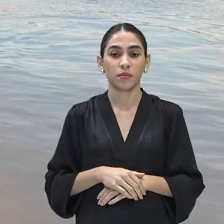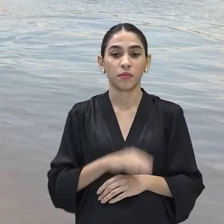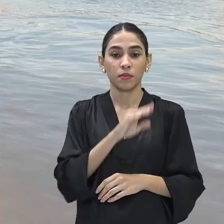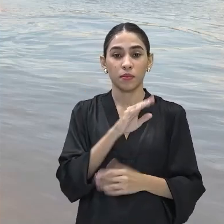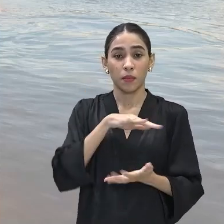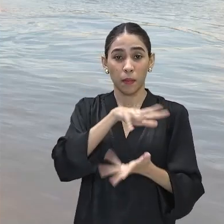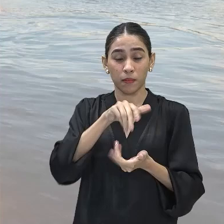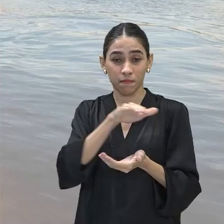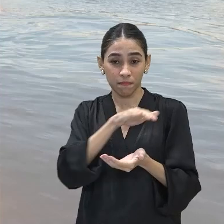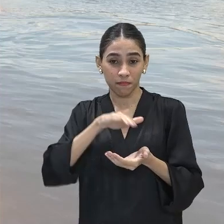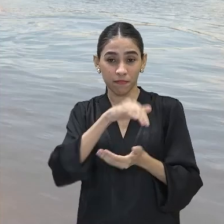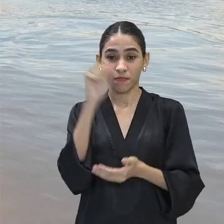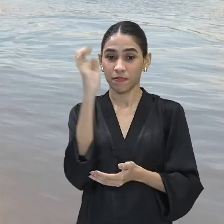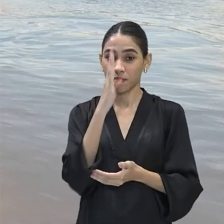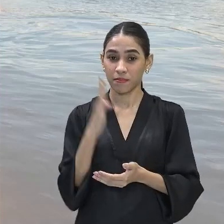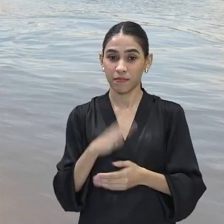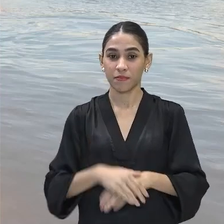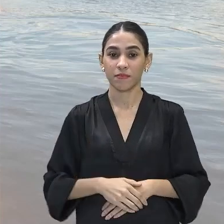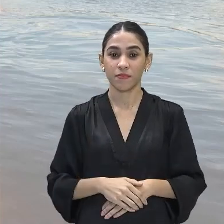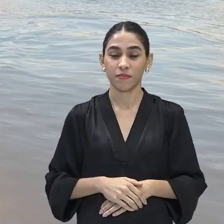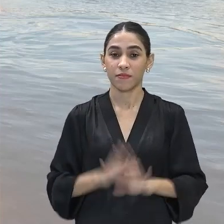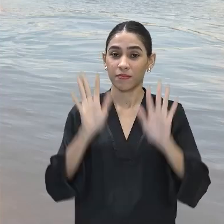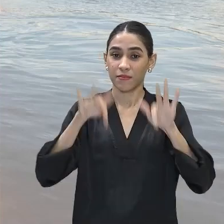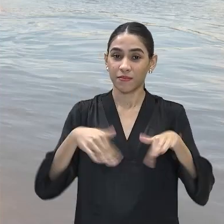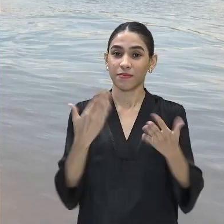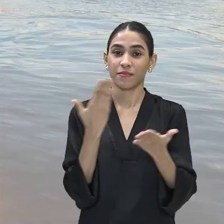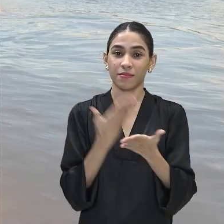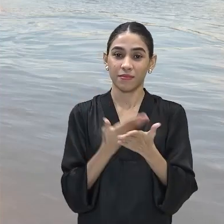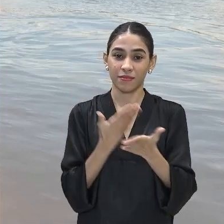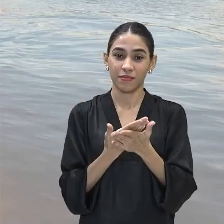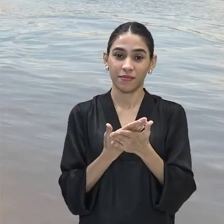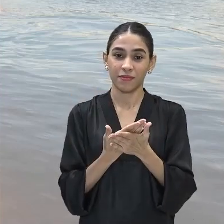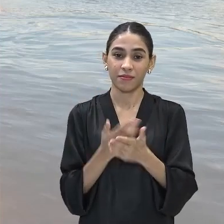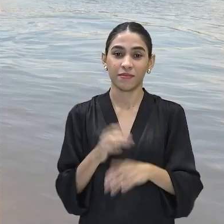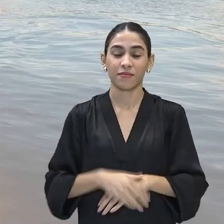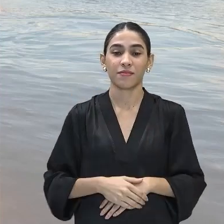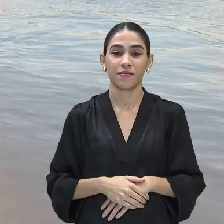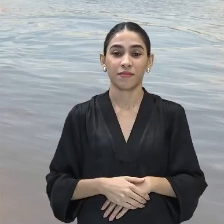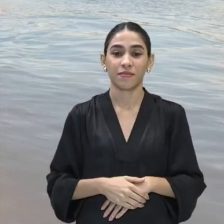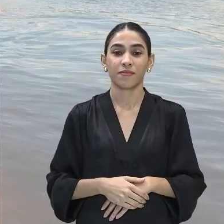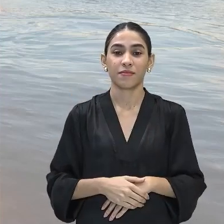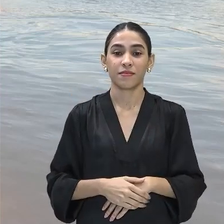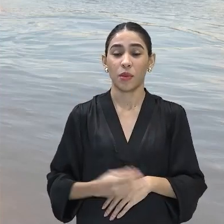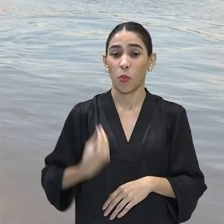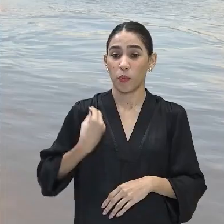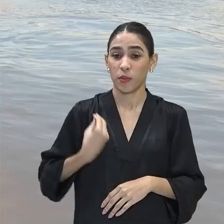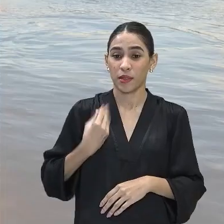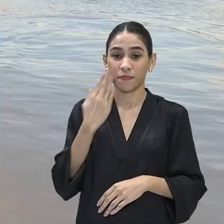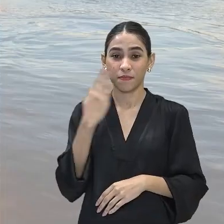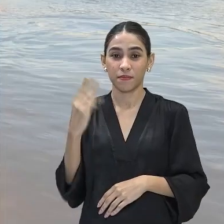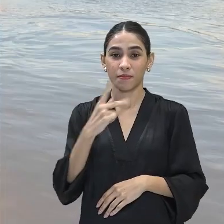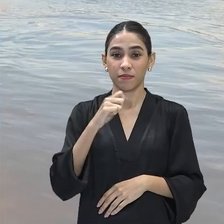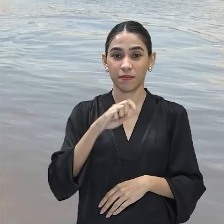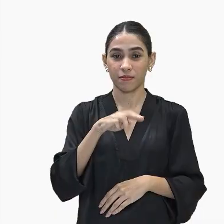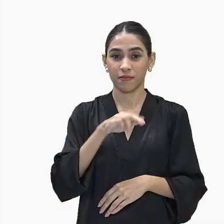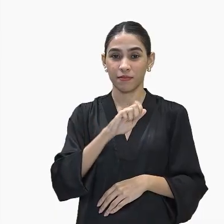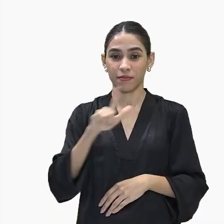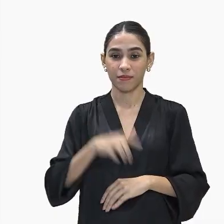biomas brasileiros e finalizamos a nossa aula presente aqui no Pantanal.